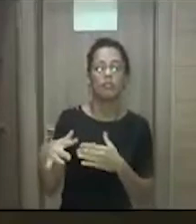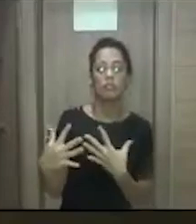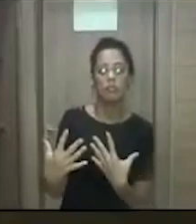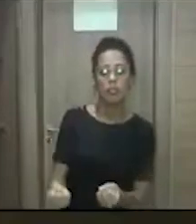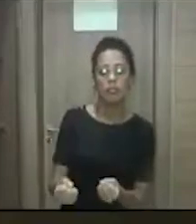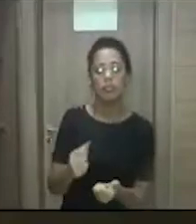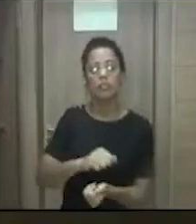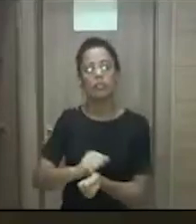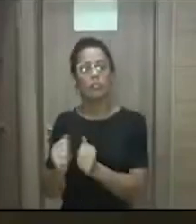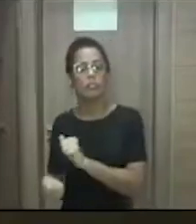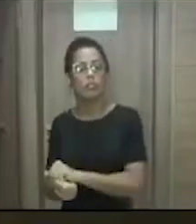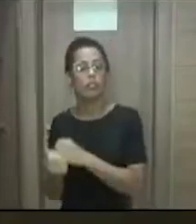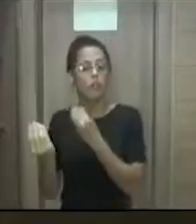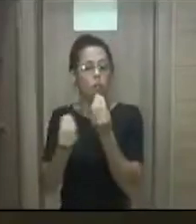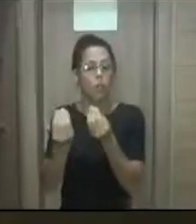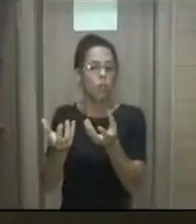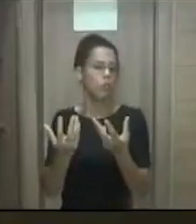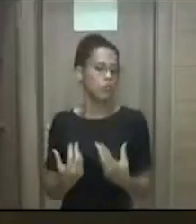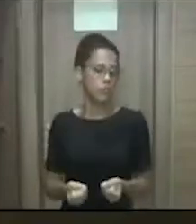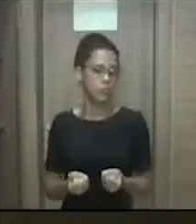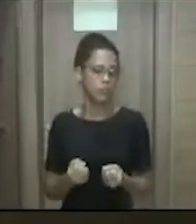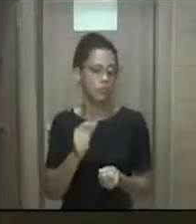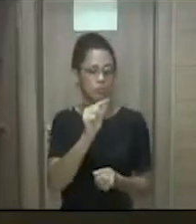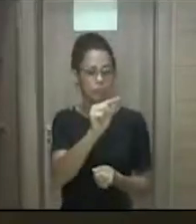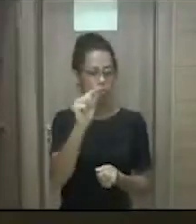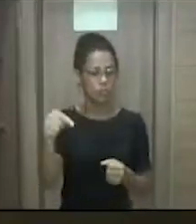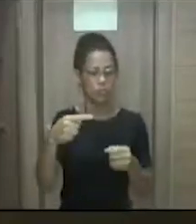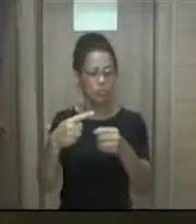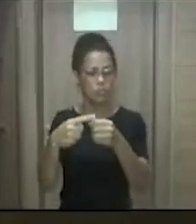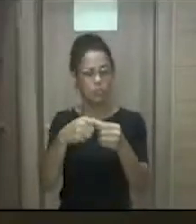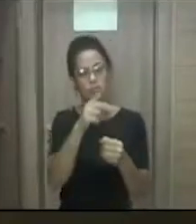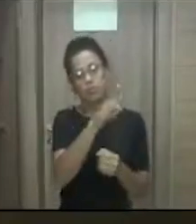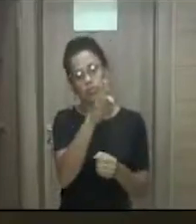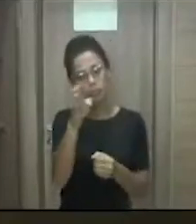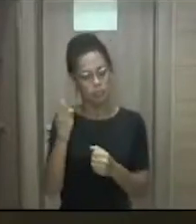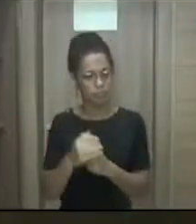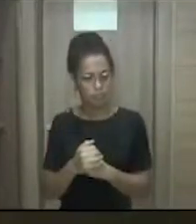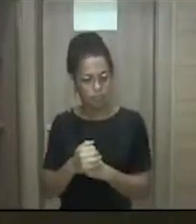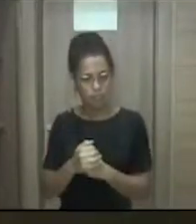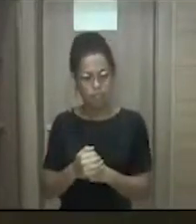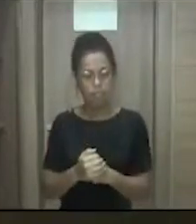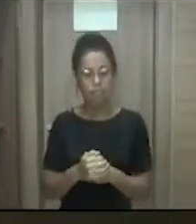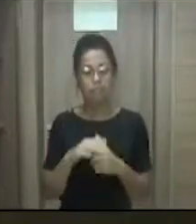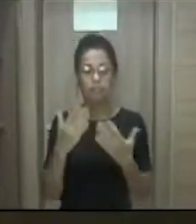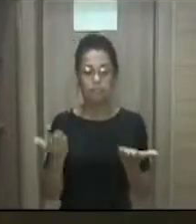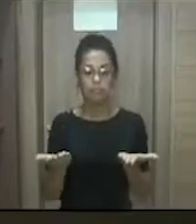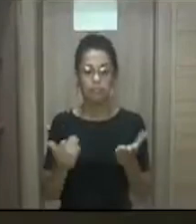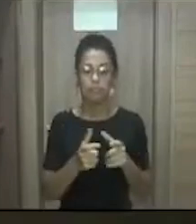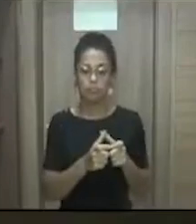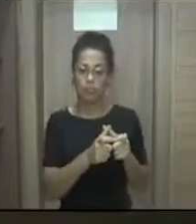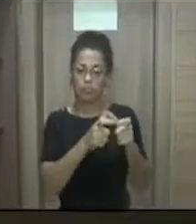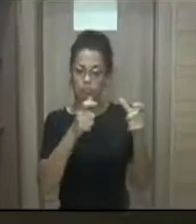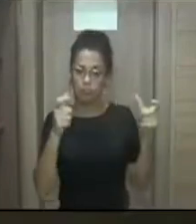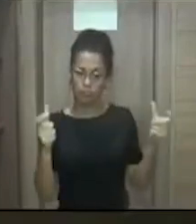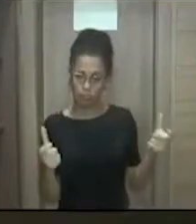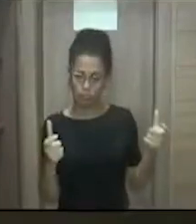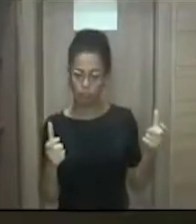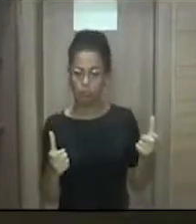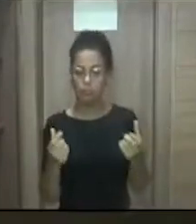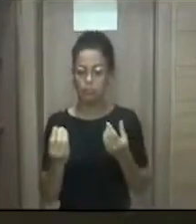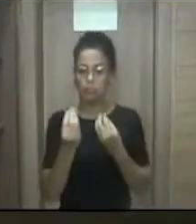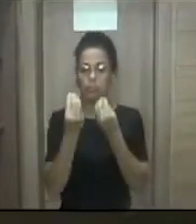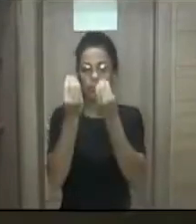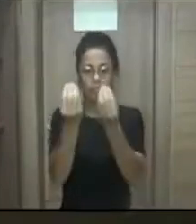isso chegaria, né, nos municípios. Haja vista, a maior parte dos trabalhos, não, da